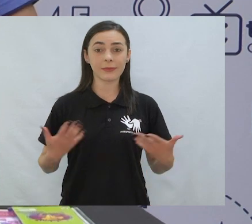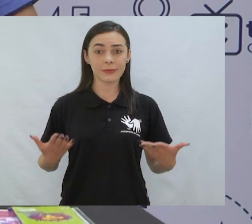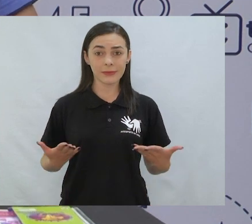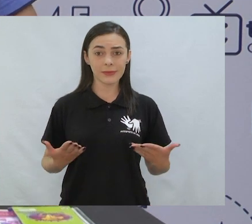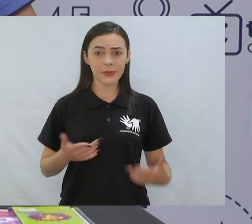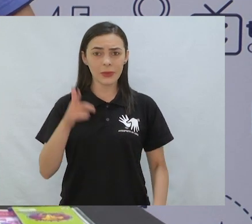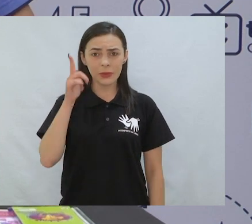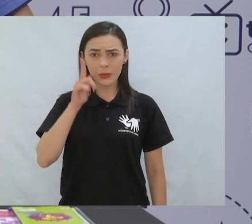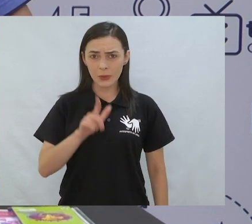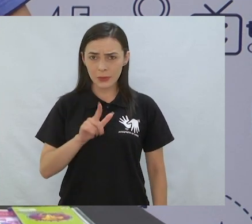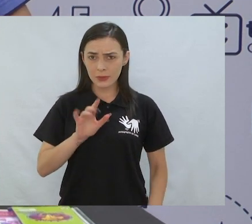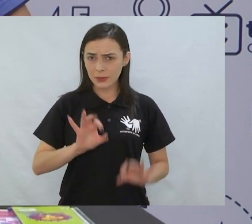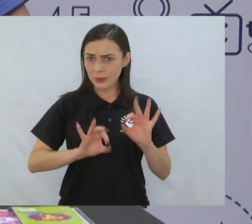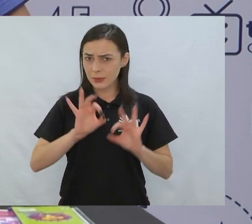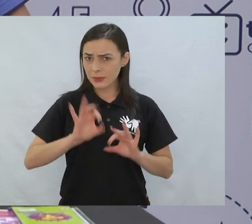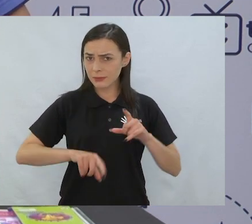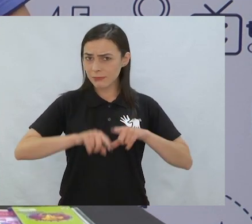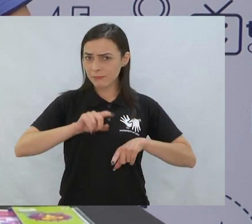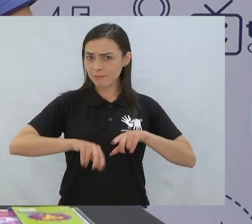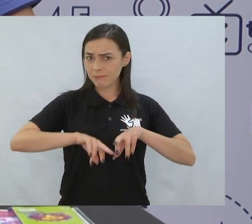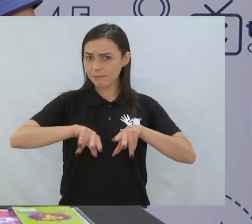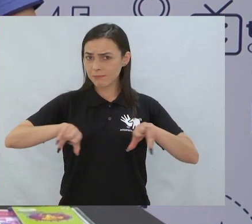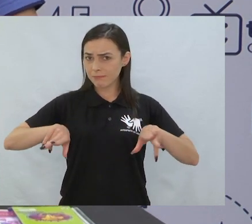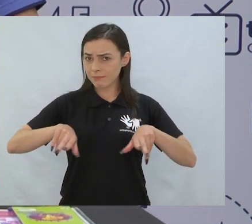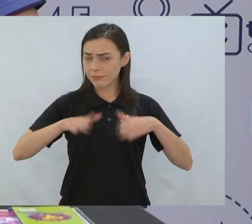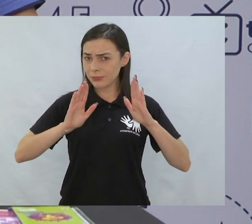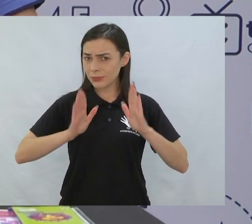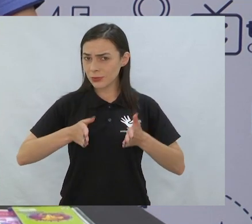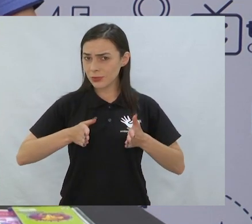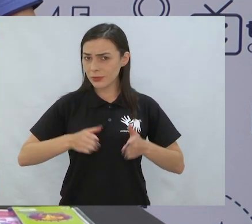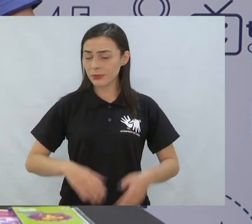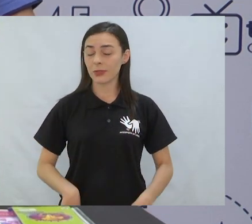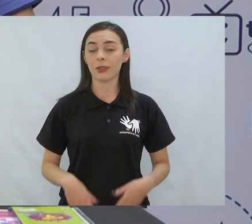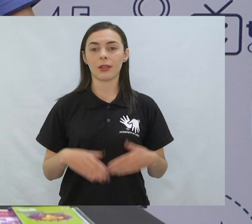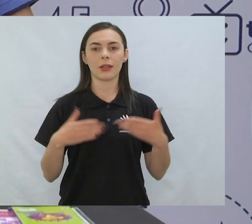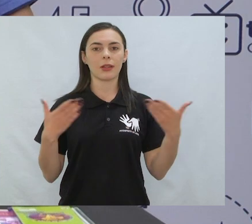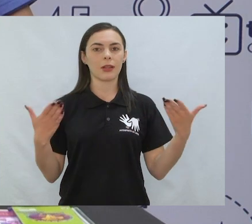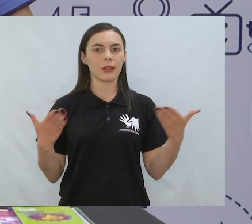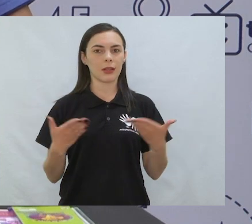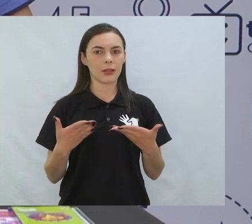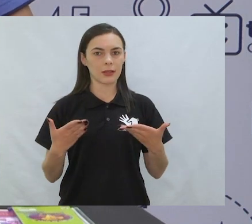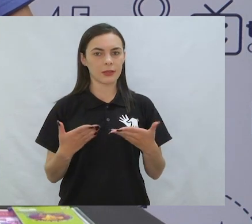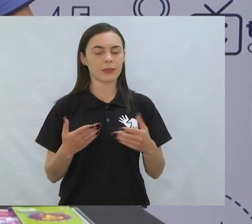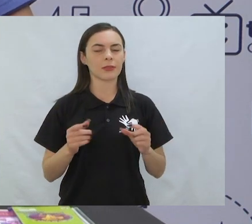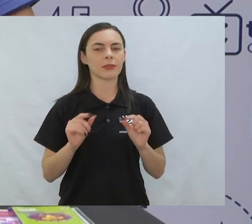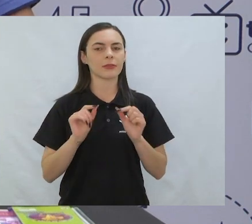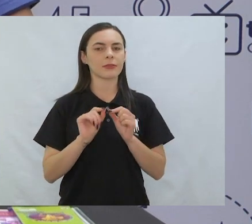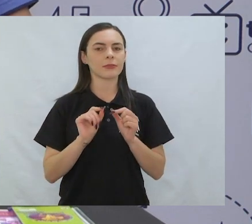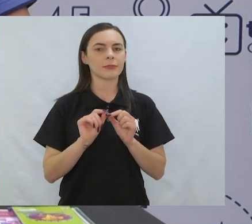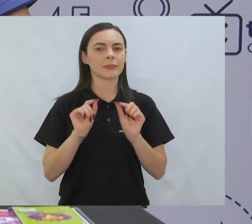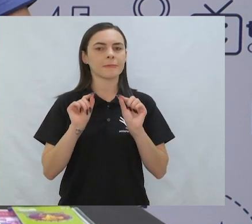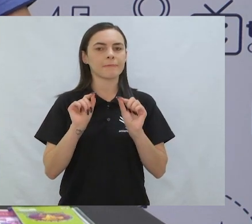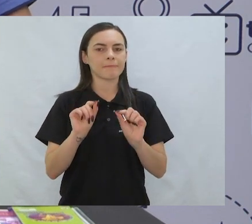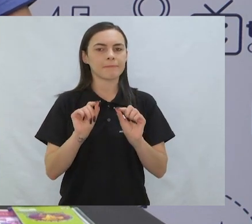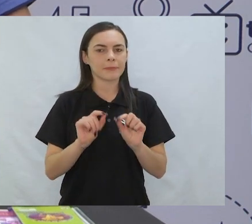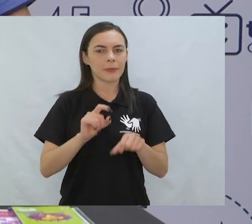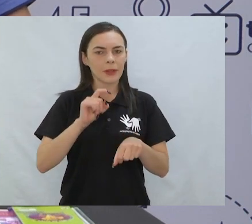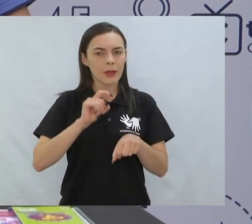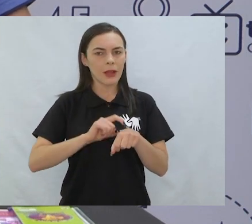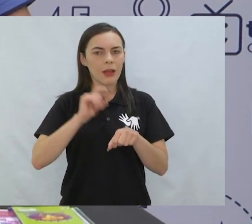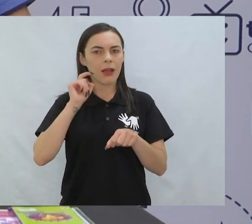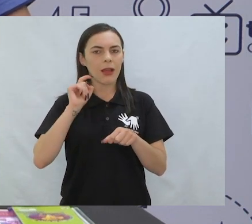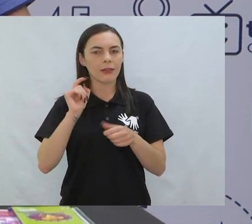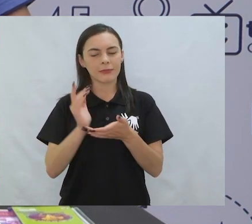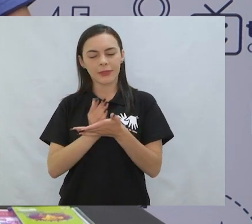conseguiram separar os materiais de vocês? Porque agora nós vamos já fazer o uso do caderno